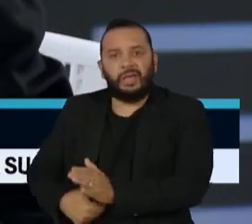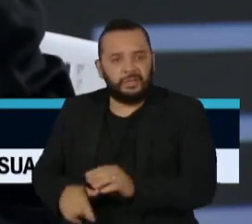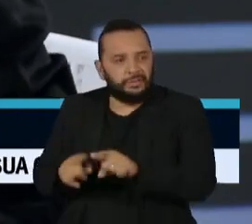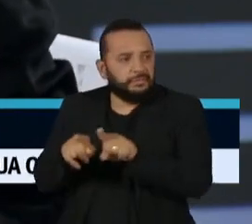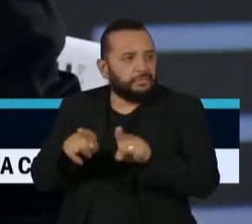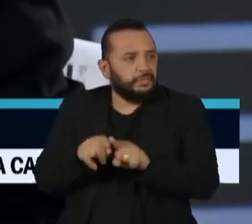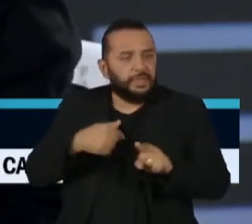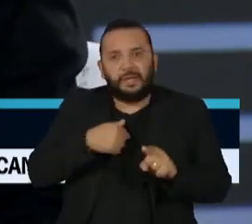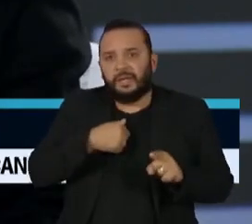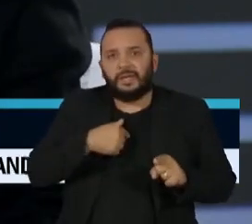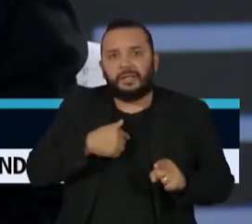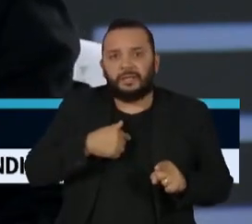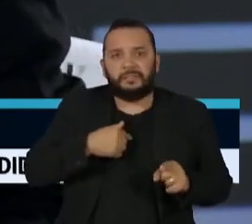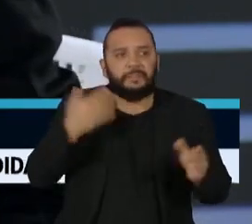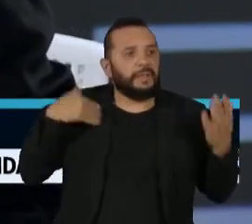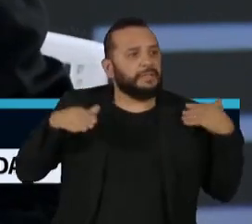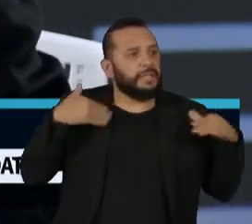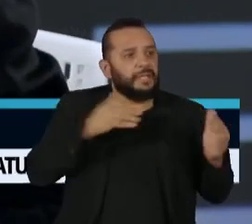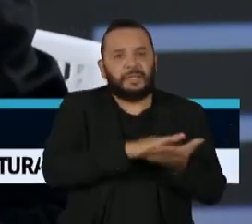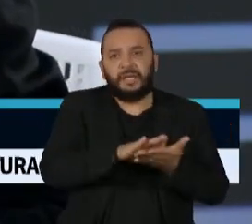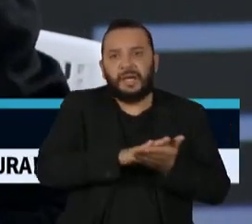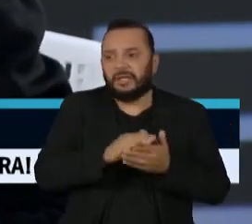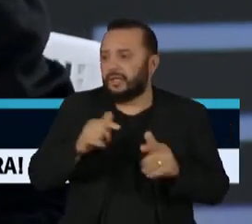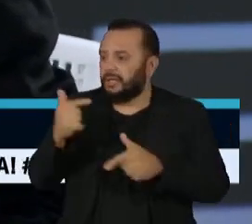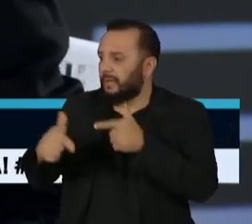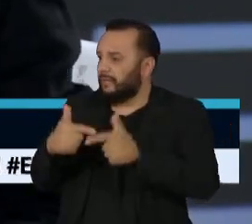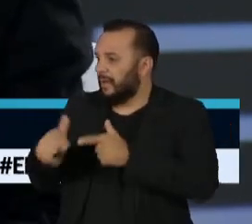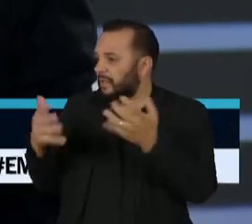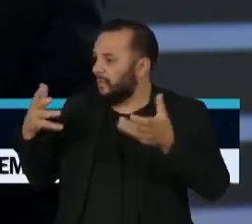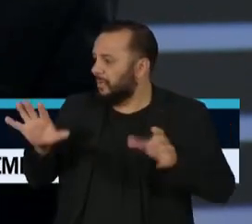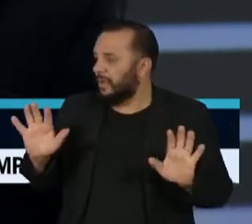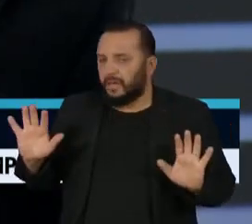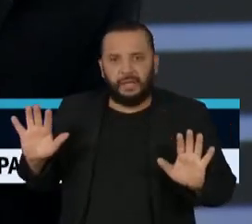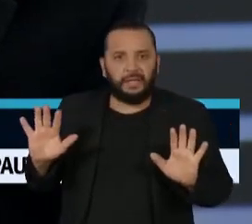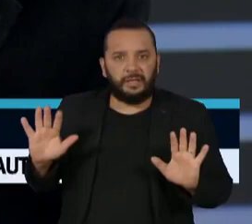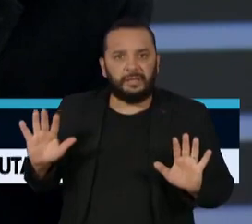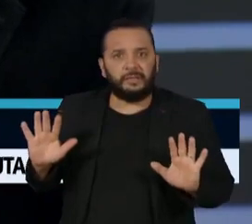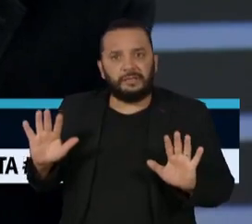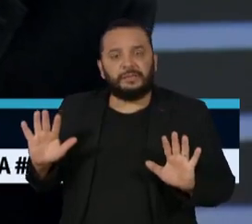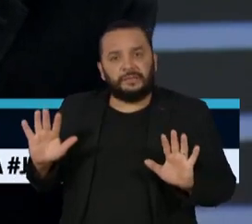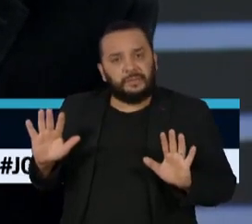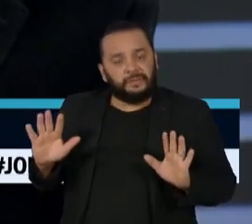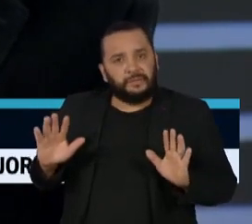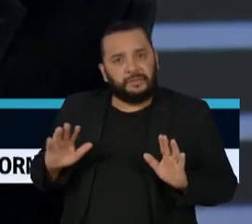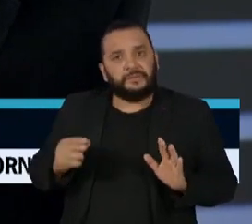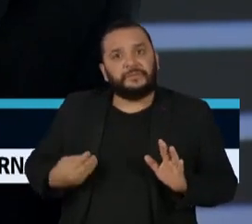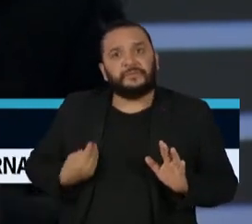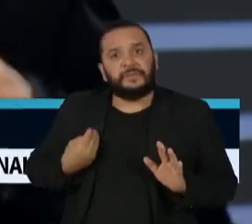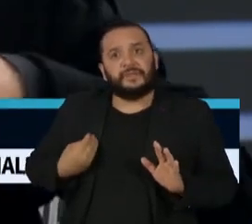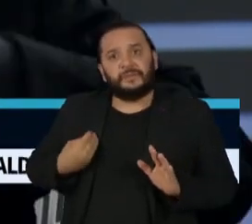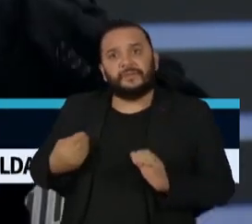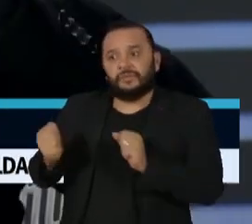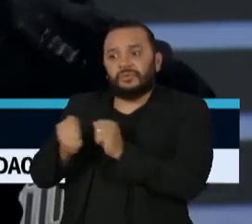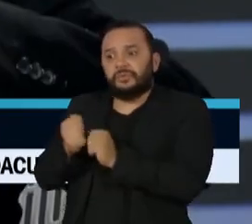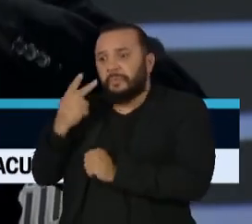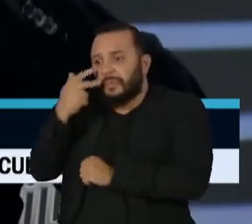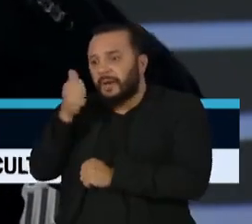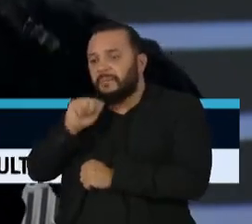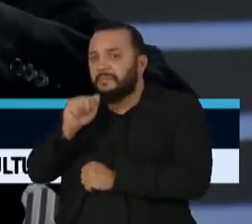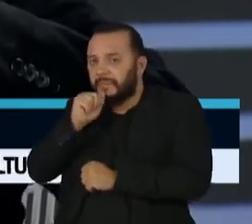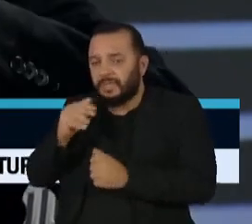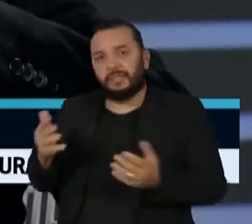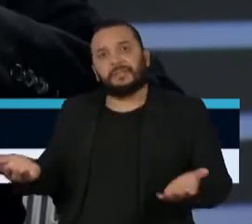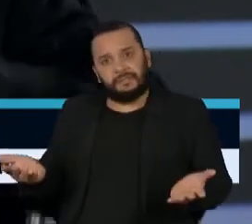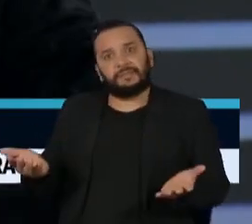assume uma carreira de trabalho, não quer diminuir a condição de vida material, portanto, vive na casa dos pais. Eu acho que dá os